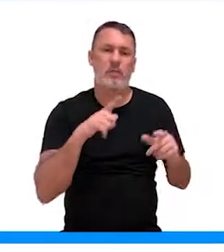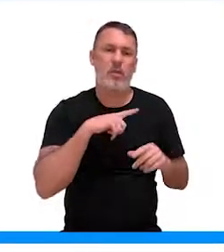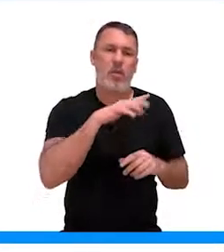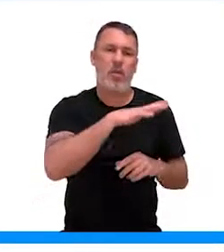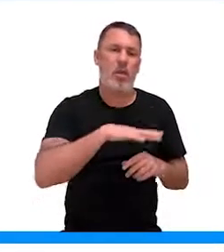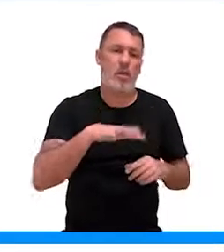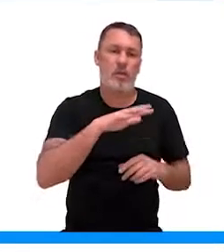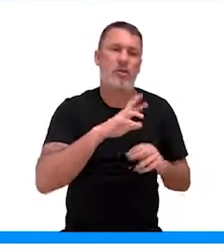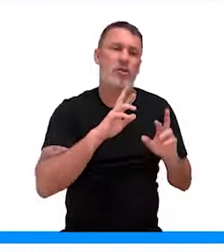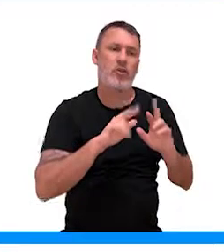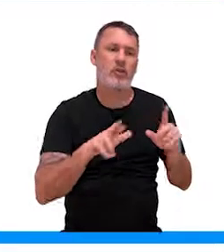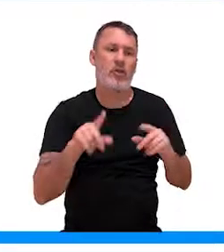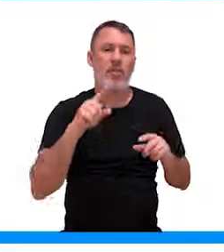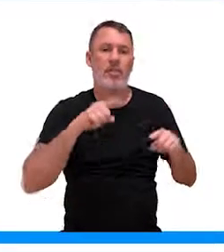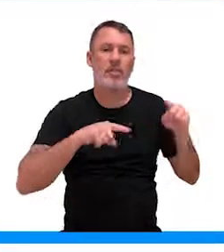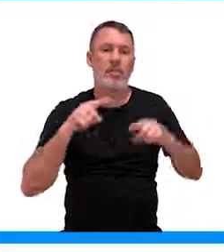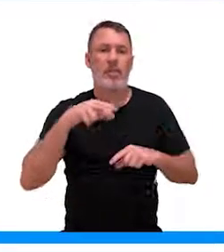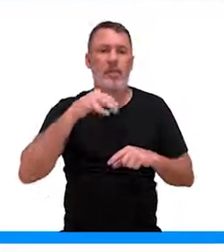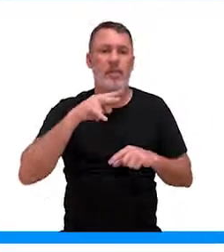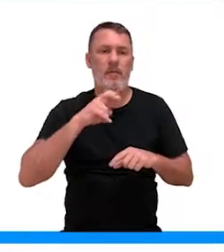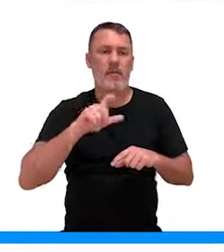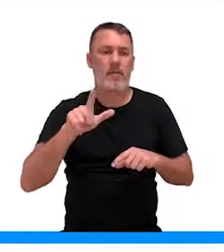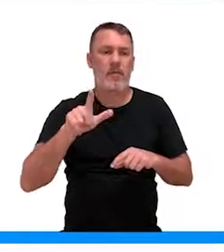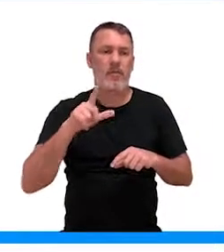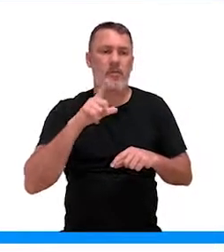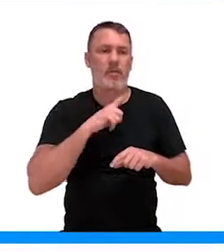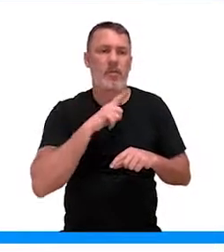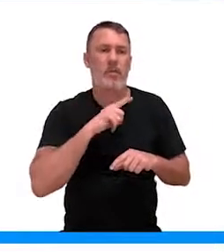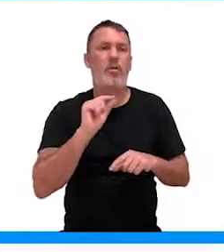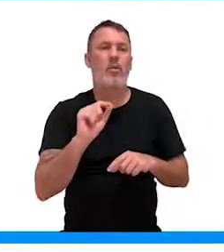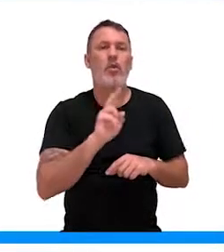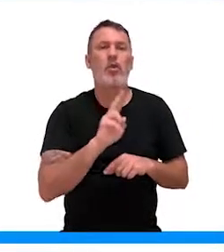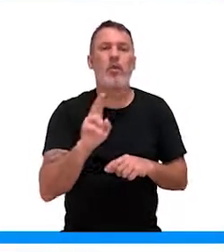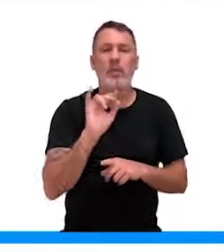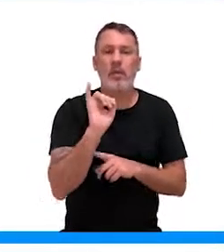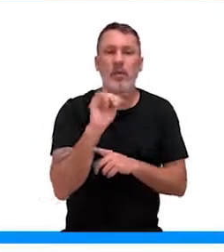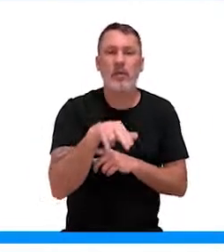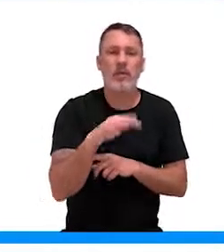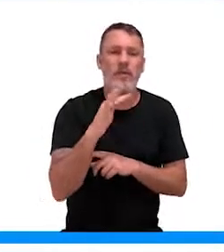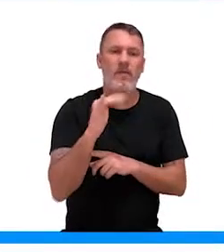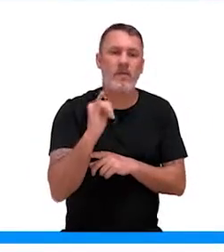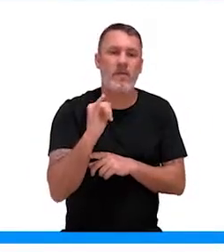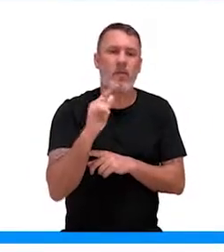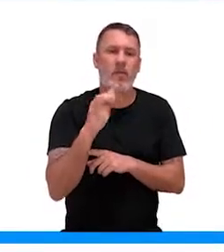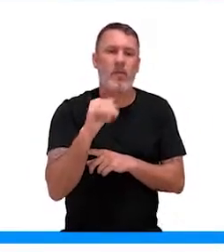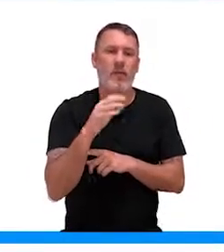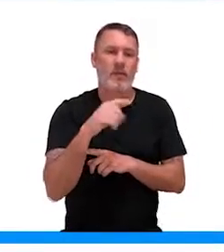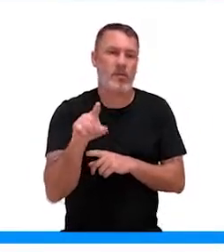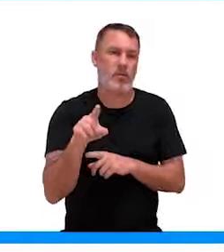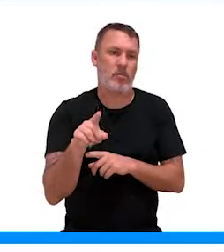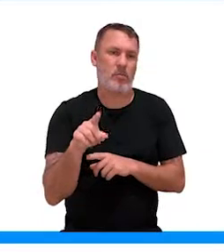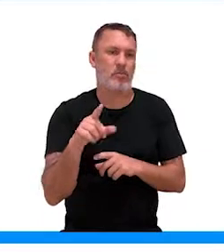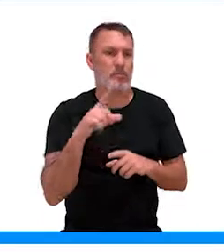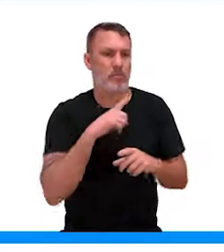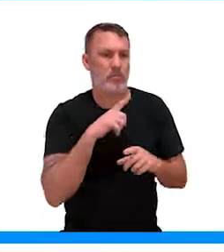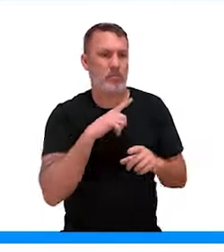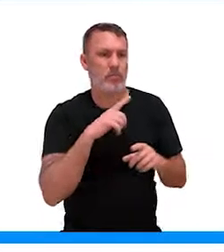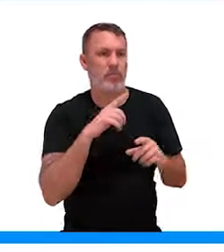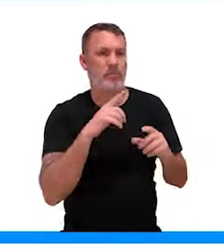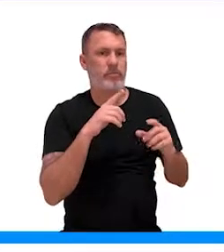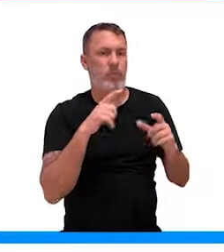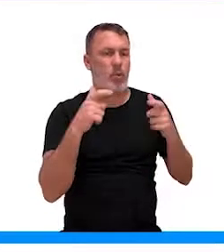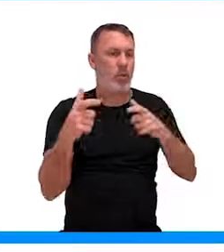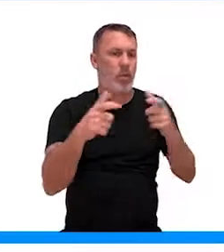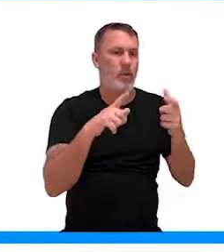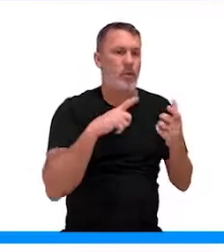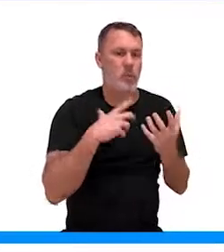diferentes níveis de infiltração, tá? E claro, existe uma consequência relacionada à retenção, você